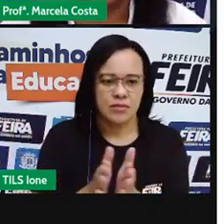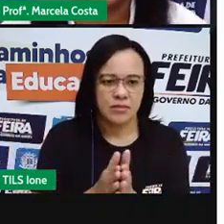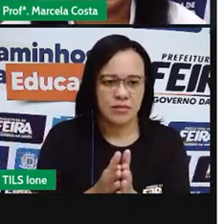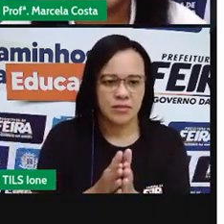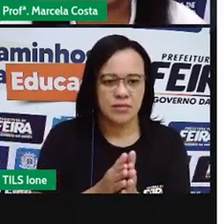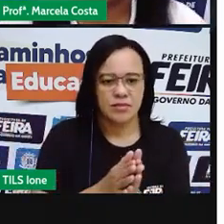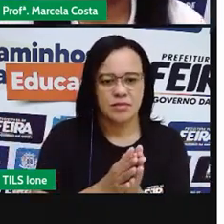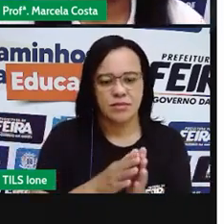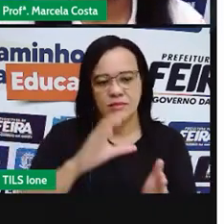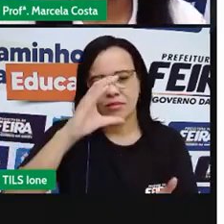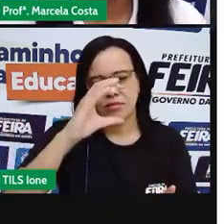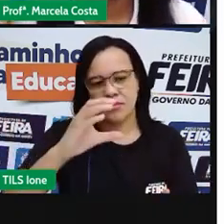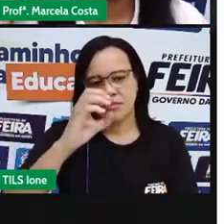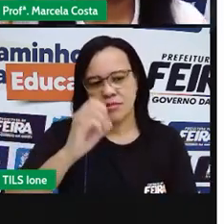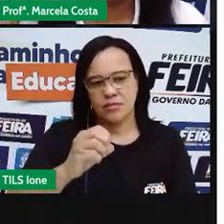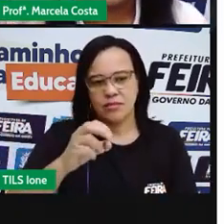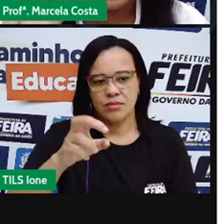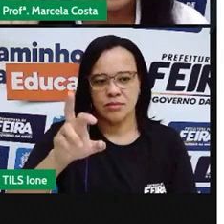Coruja.